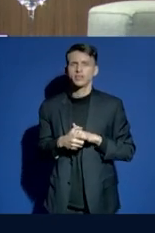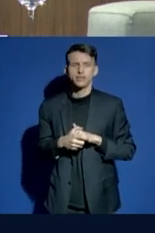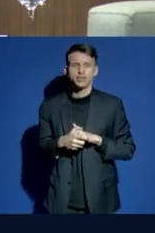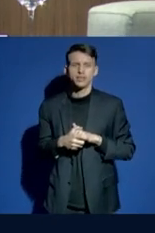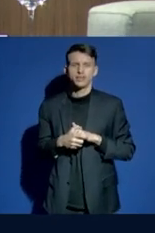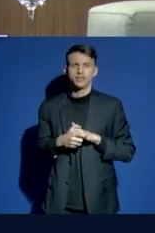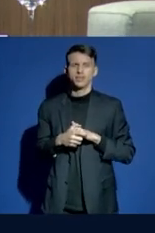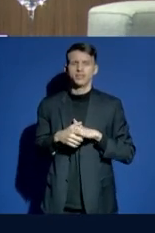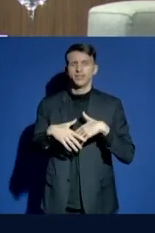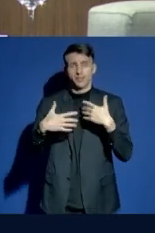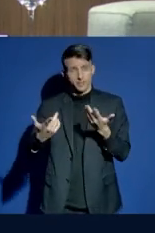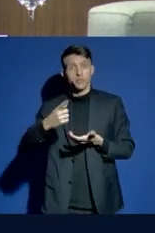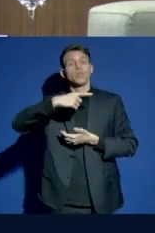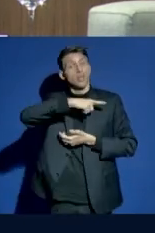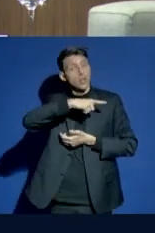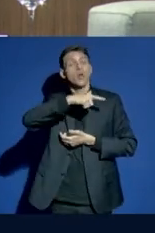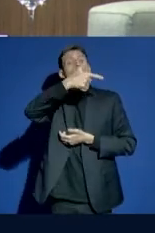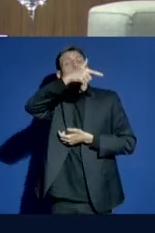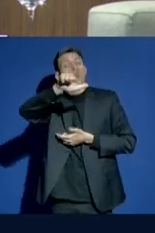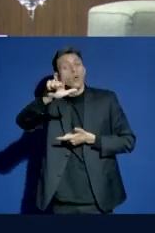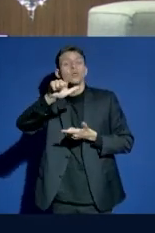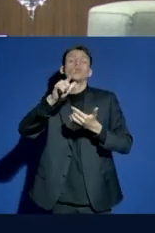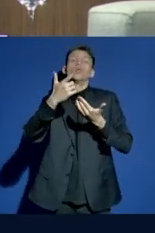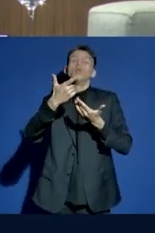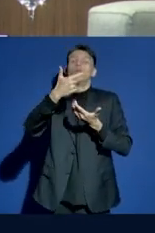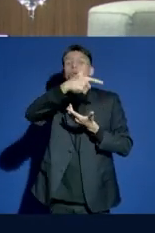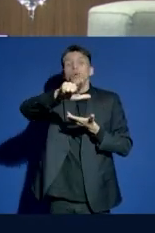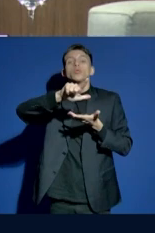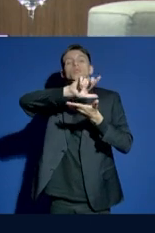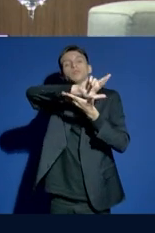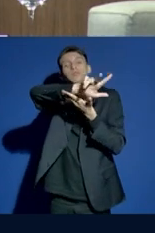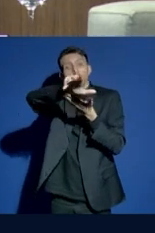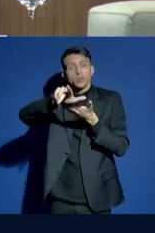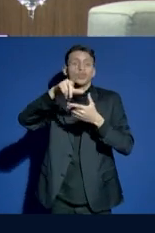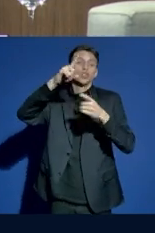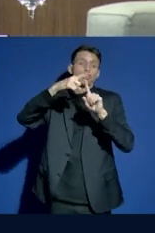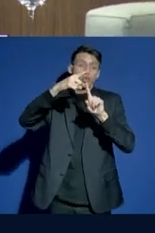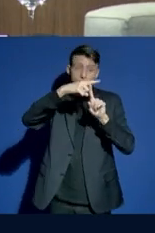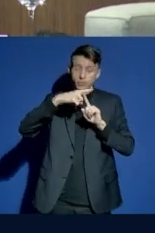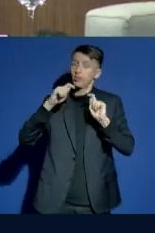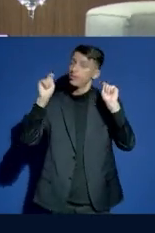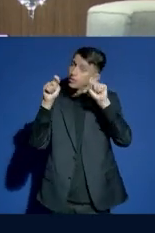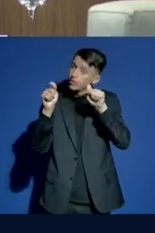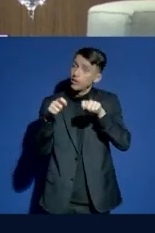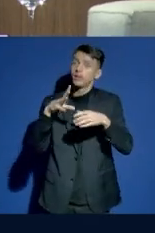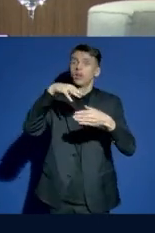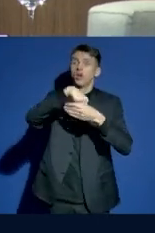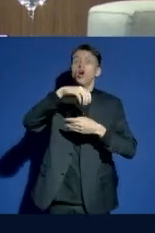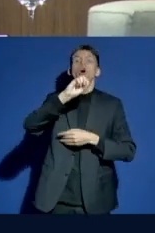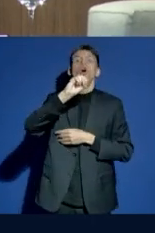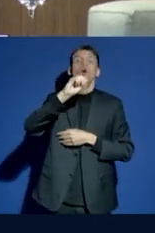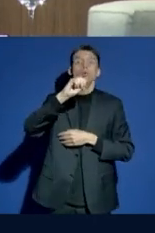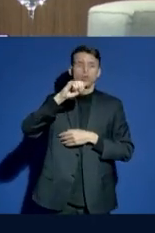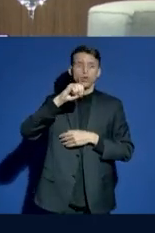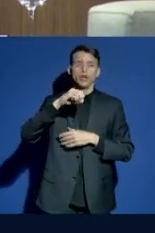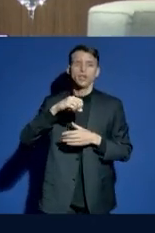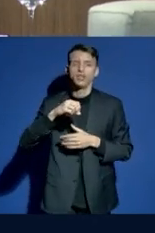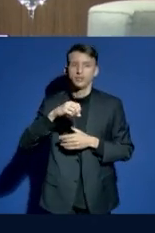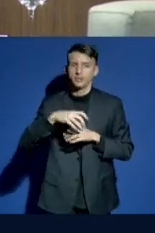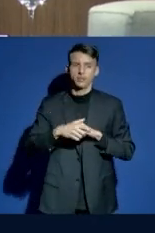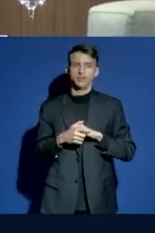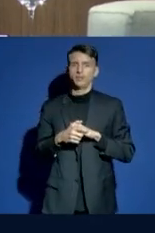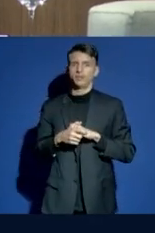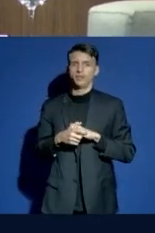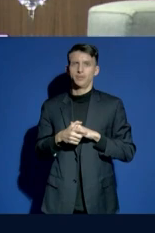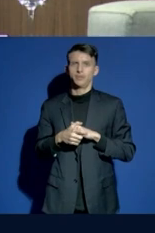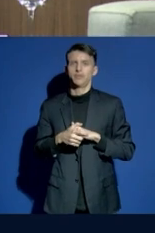mas as outras potencialidades um choque que nós temos nós temos muitas potencialidades um Jó que podem desenvolver